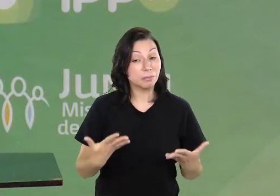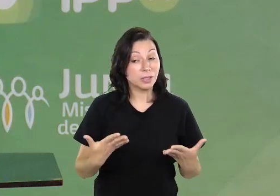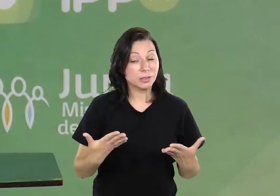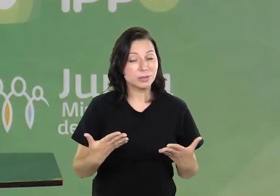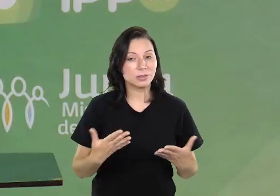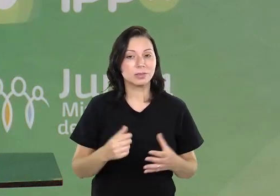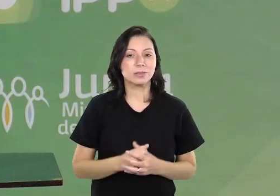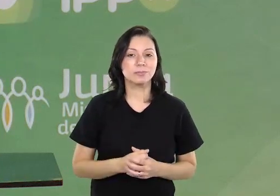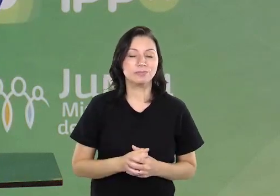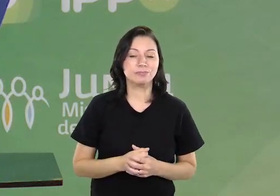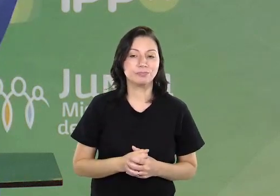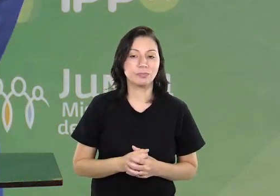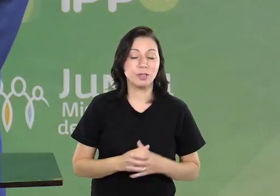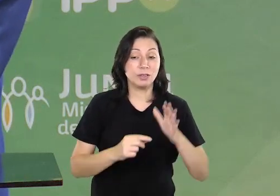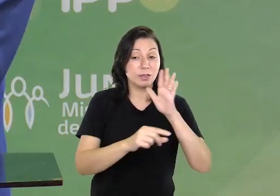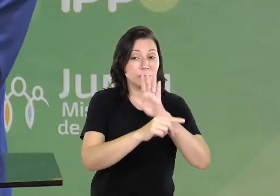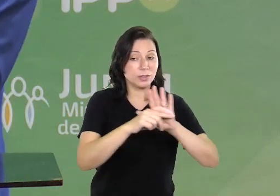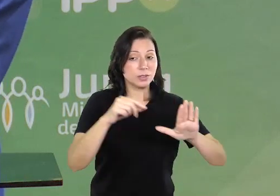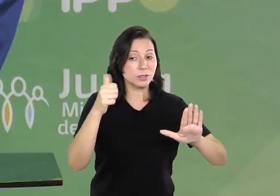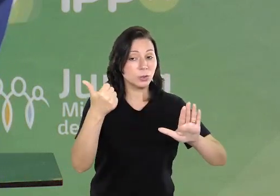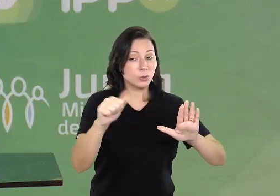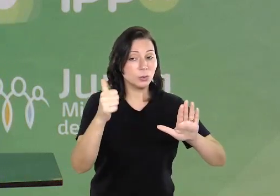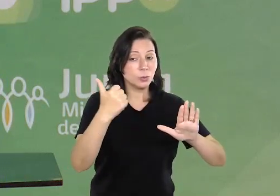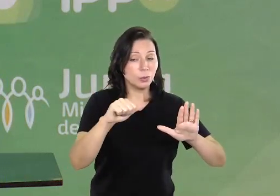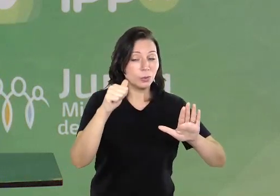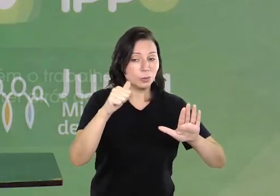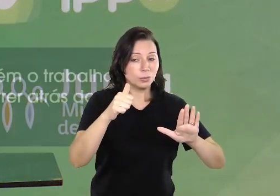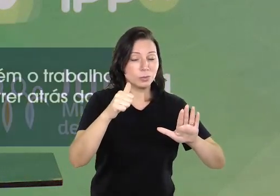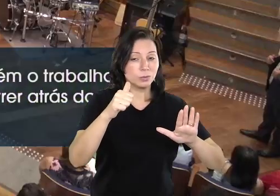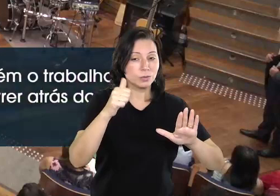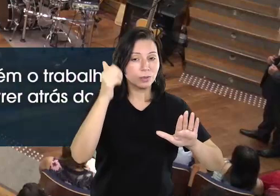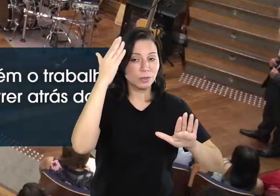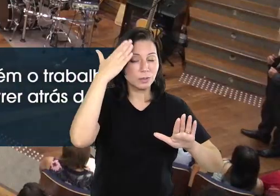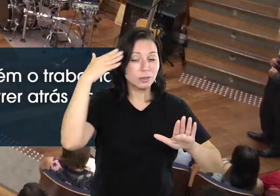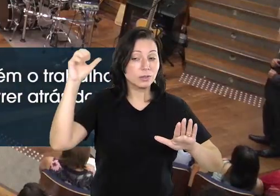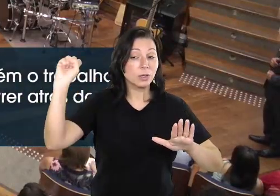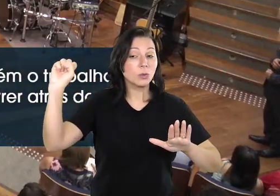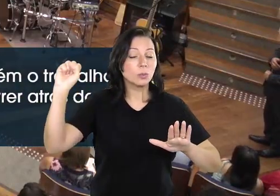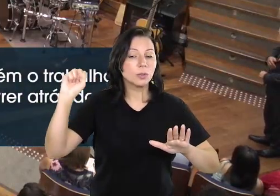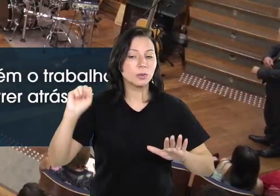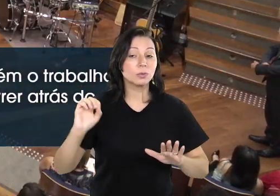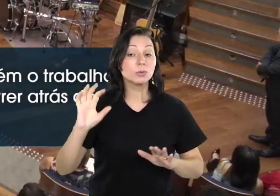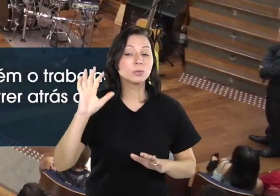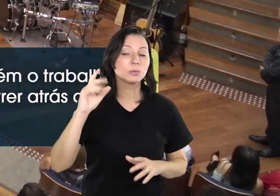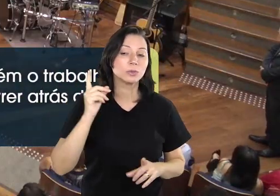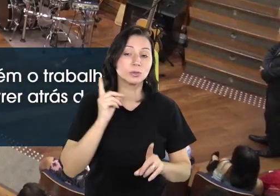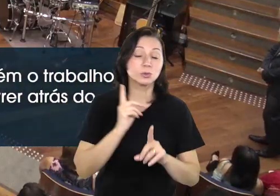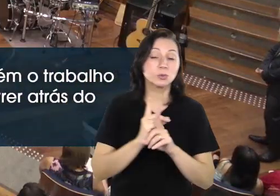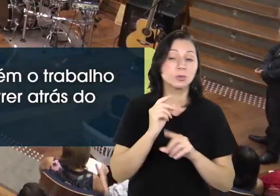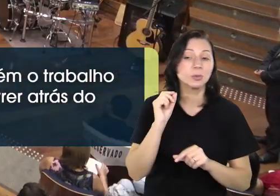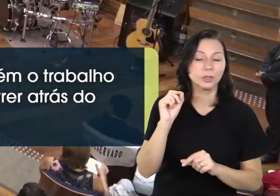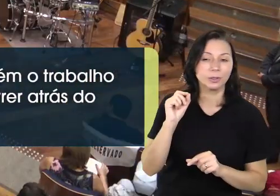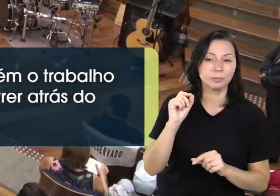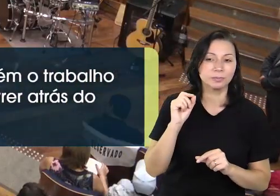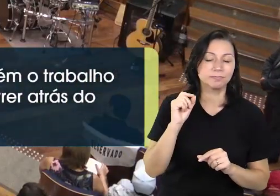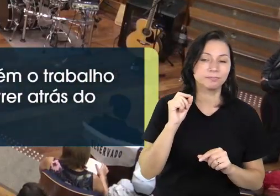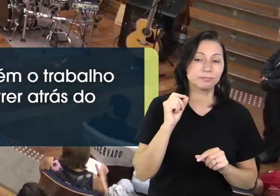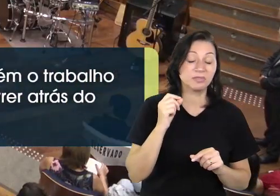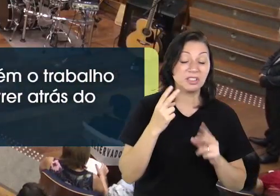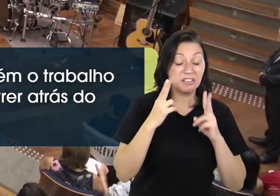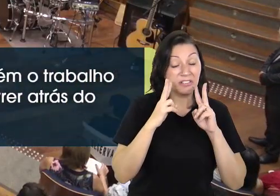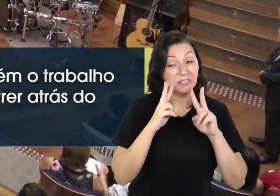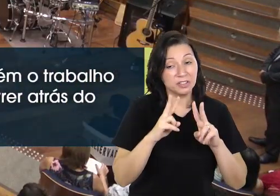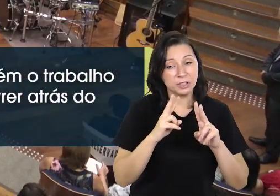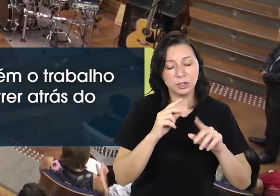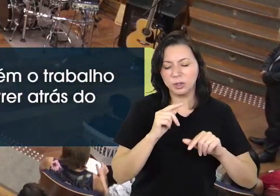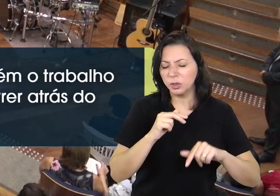veja o verso 11 Vamos ler juntos o verso 11 por favor considerei todas as obras que fizeram as minhas mãos